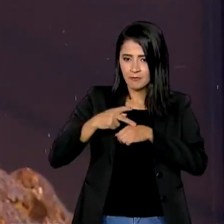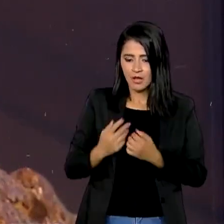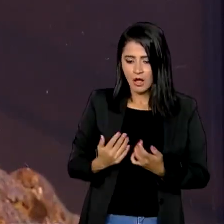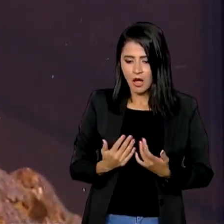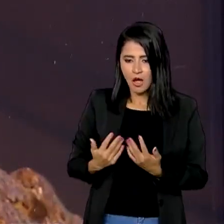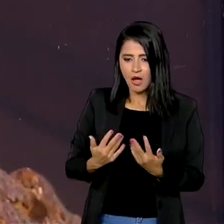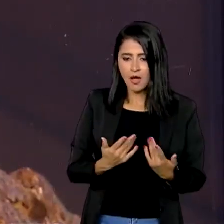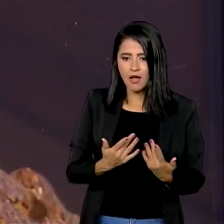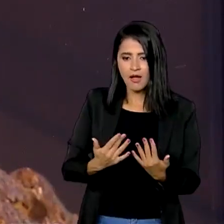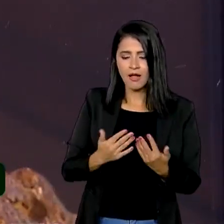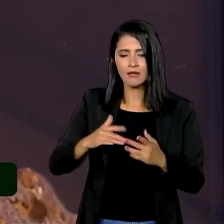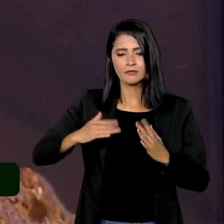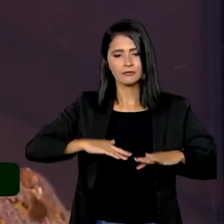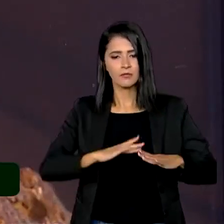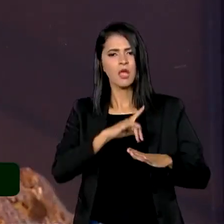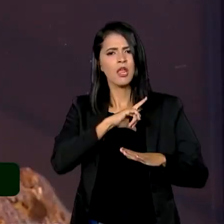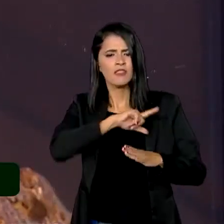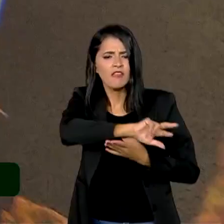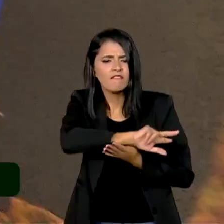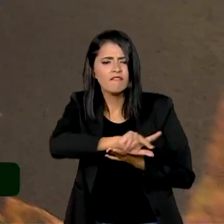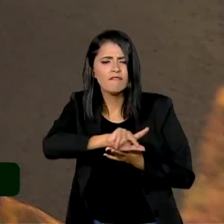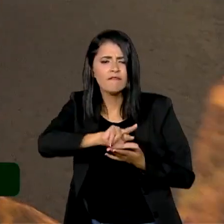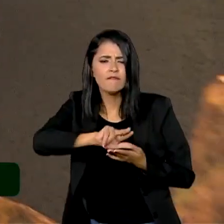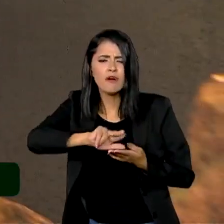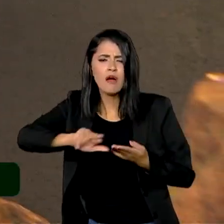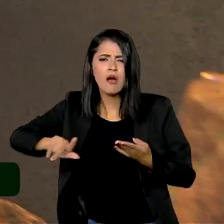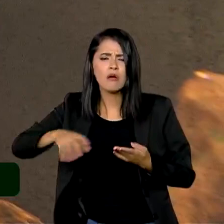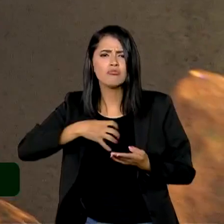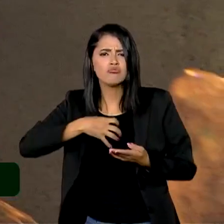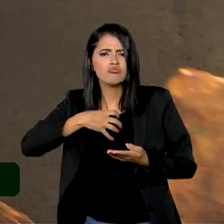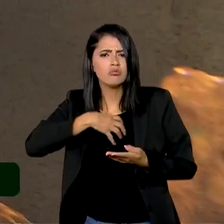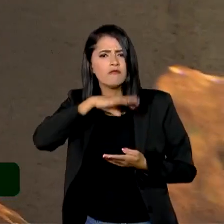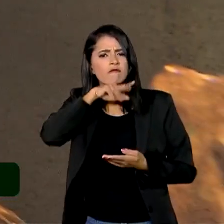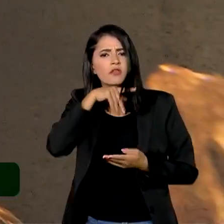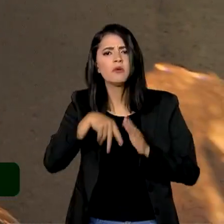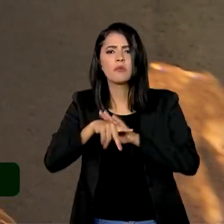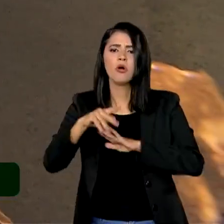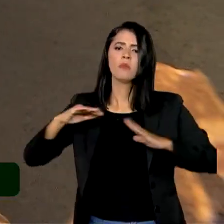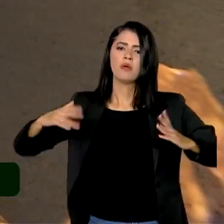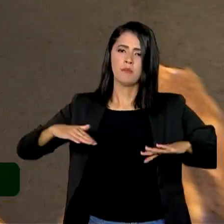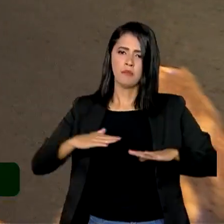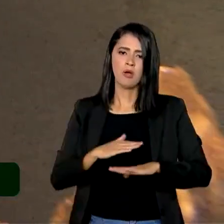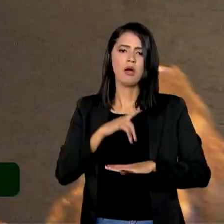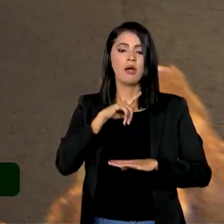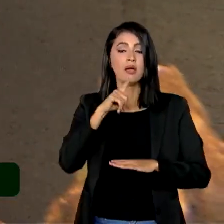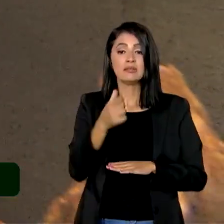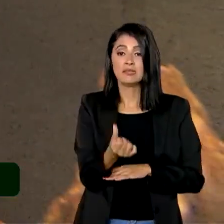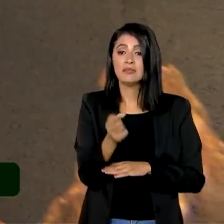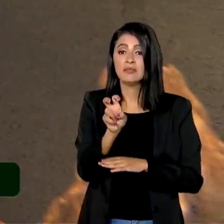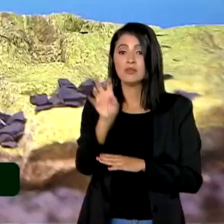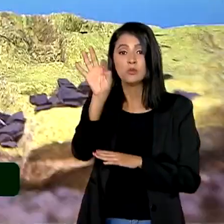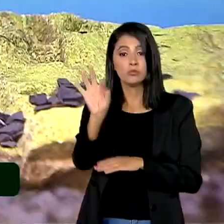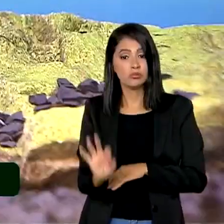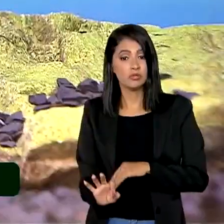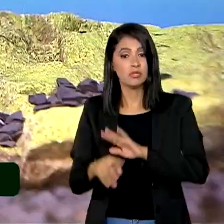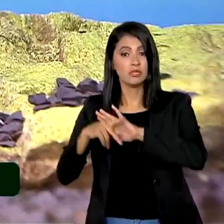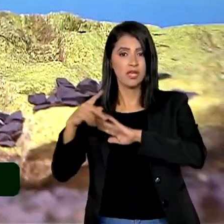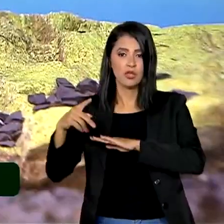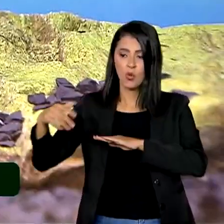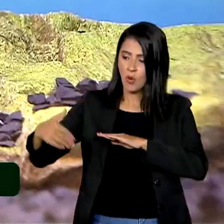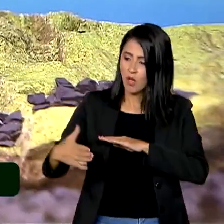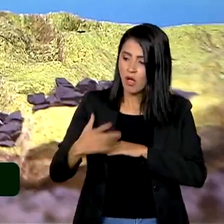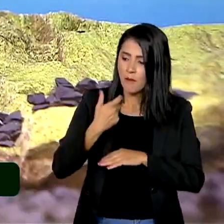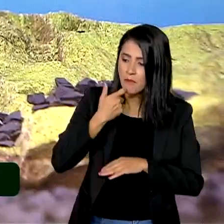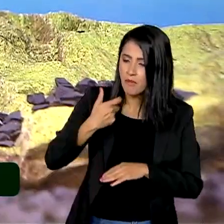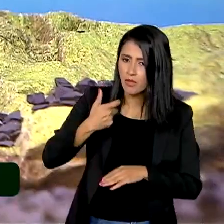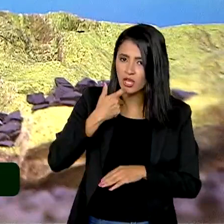coral abrigam uma grande quantidade de formas de vida marinha. Cerca de 65% dos peixes de